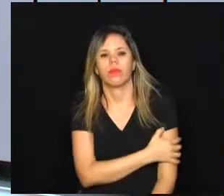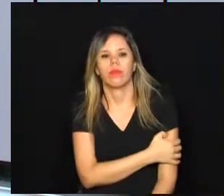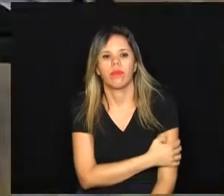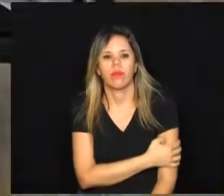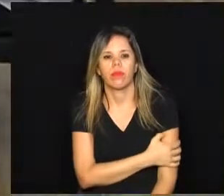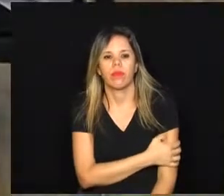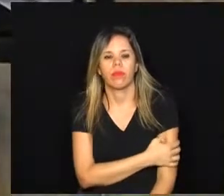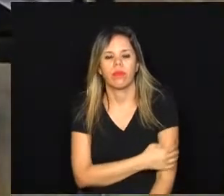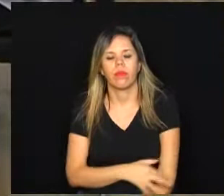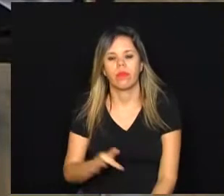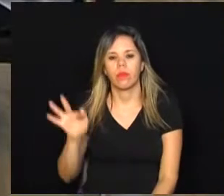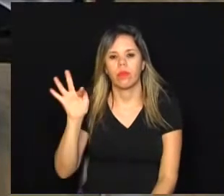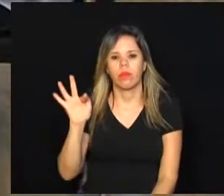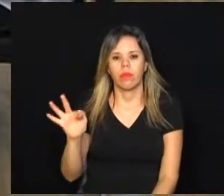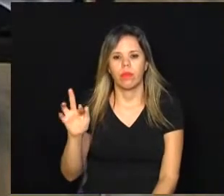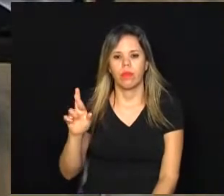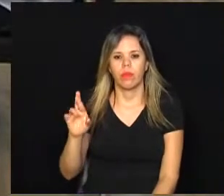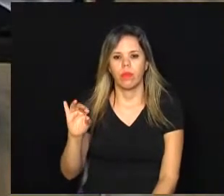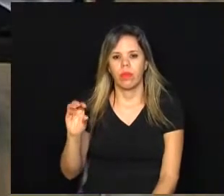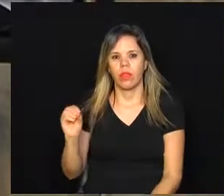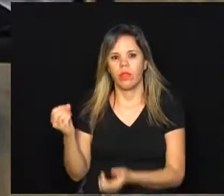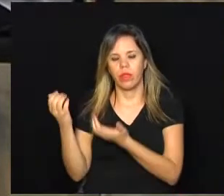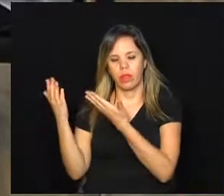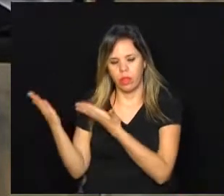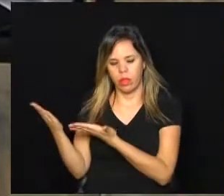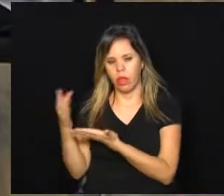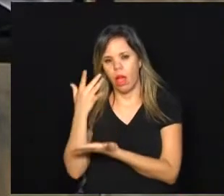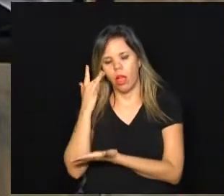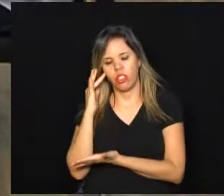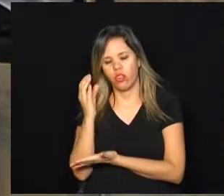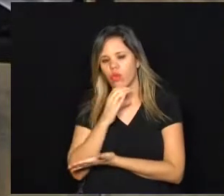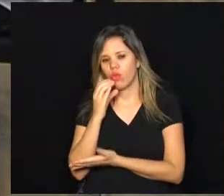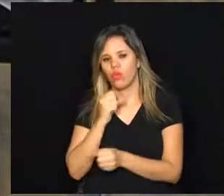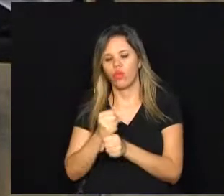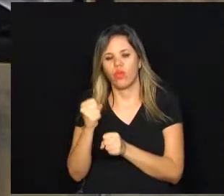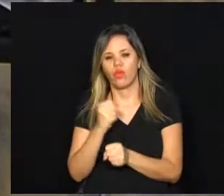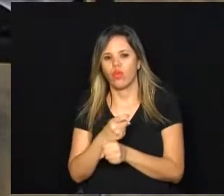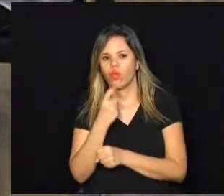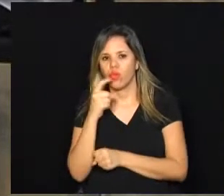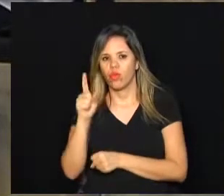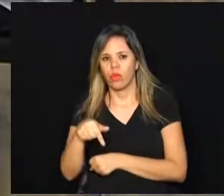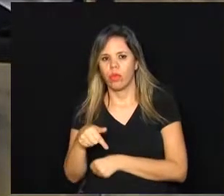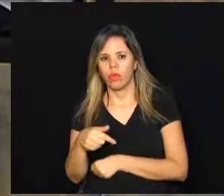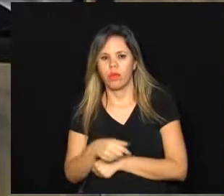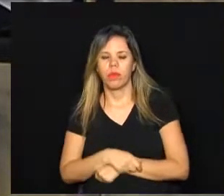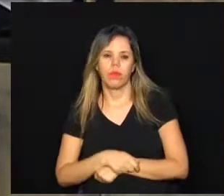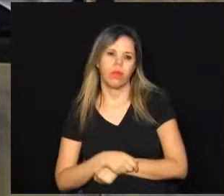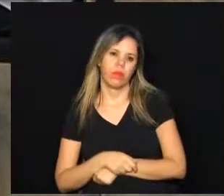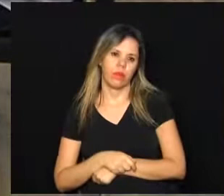também com urgência essa construção desse reservatório aqui em Campinas?